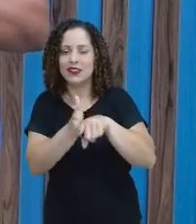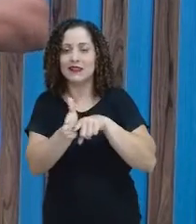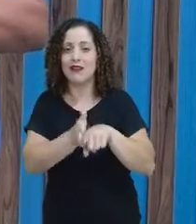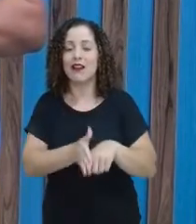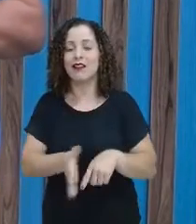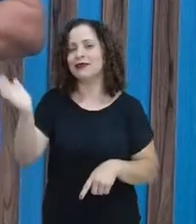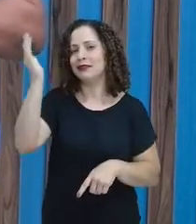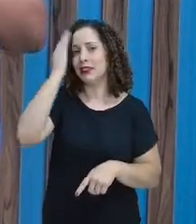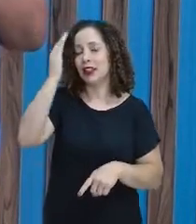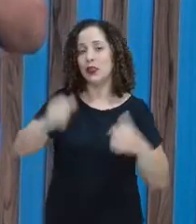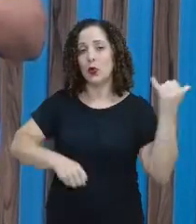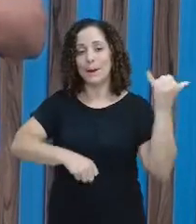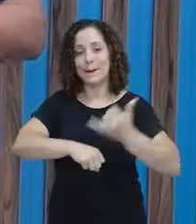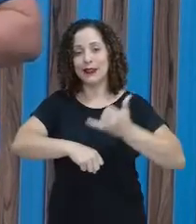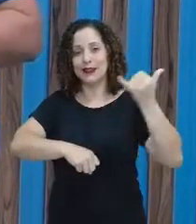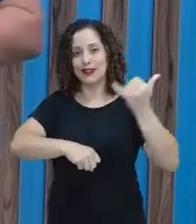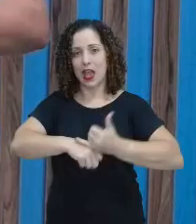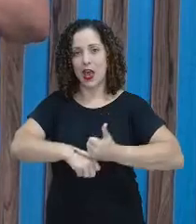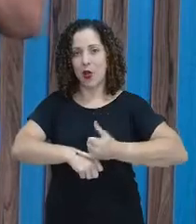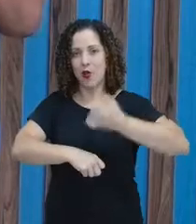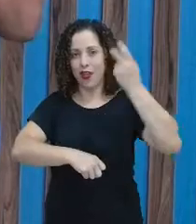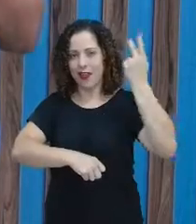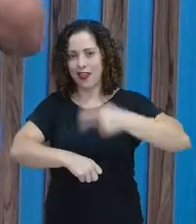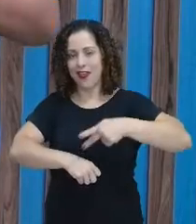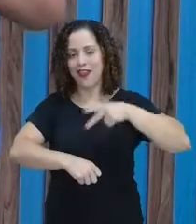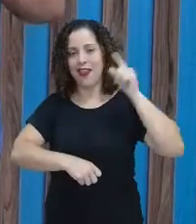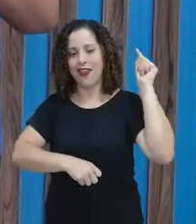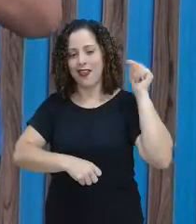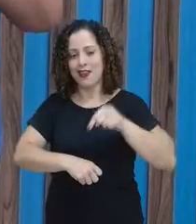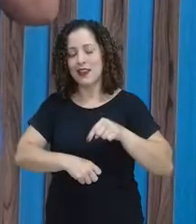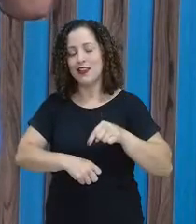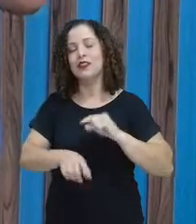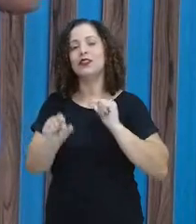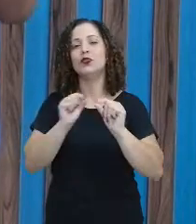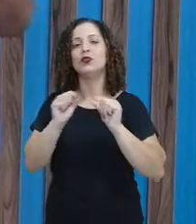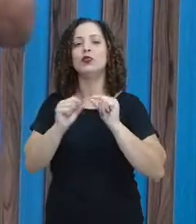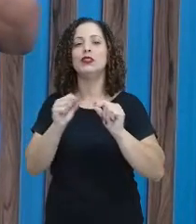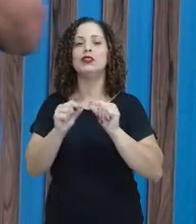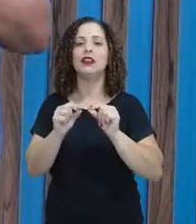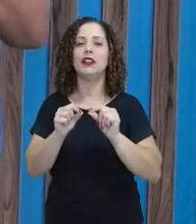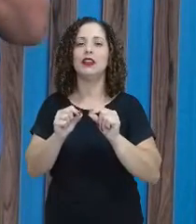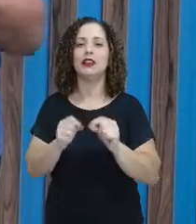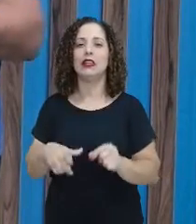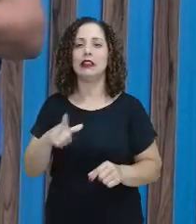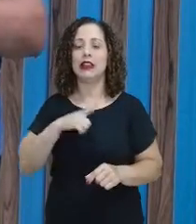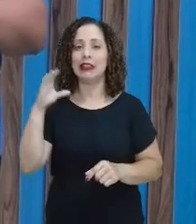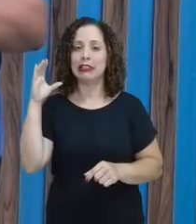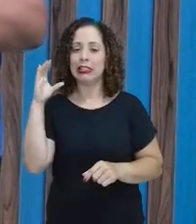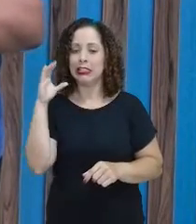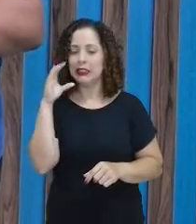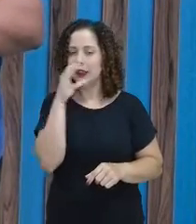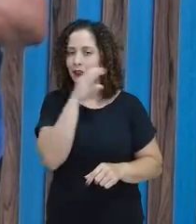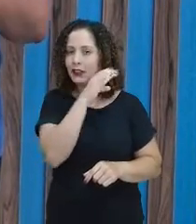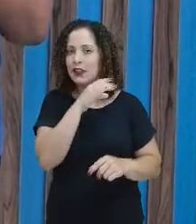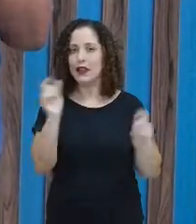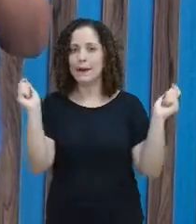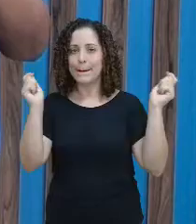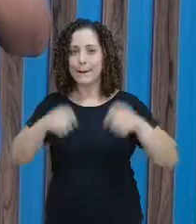é que o metal é uma matéria que, colocada em altas temperaturas, ele